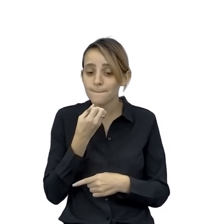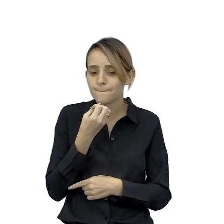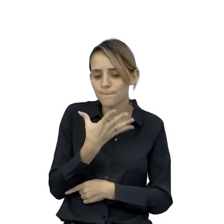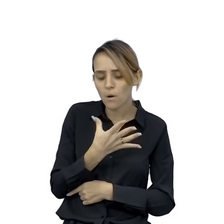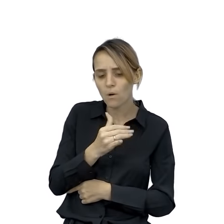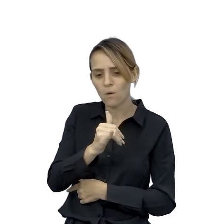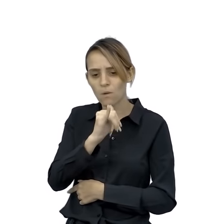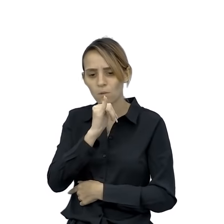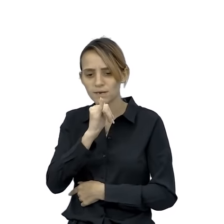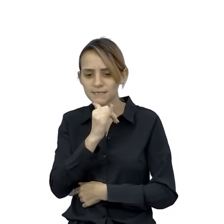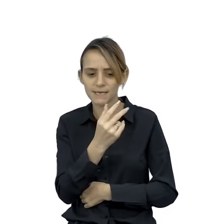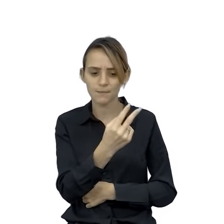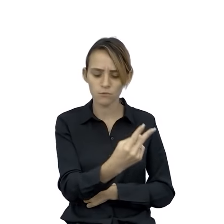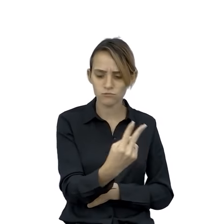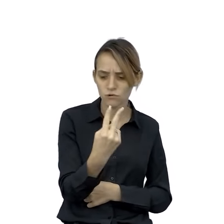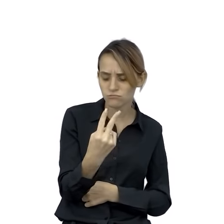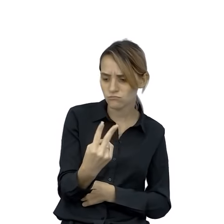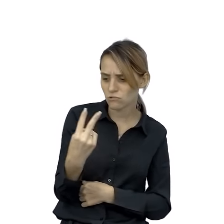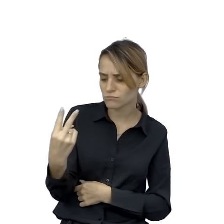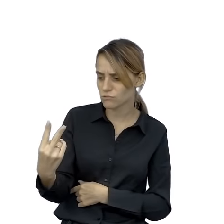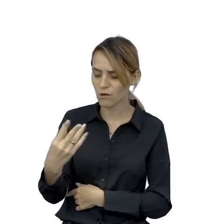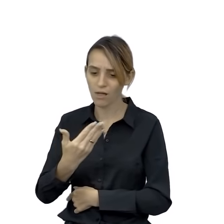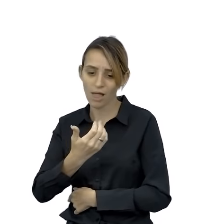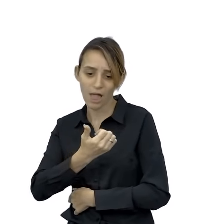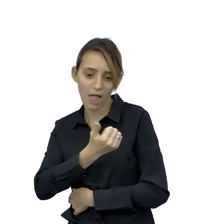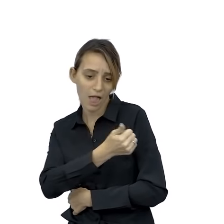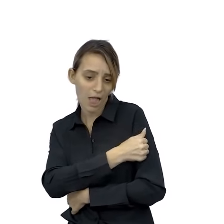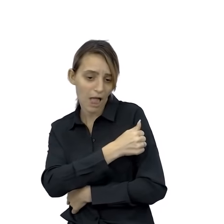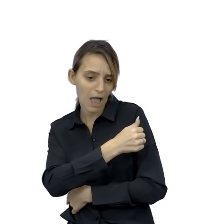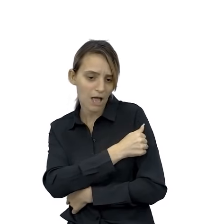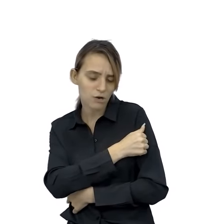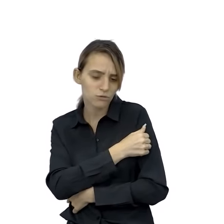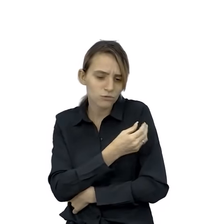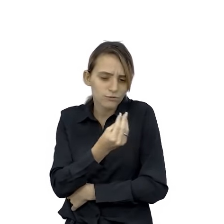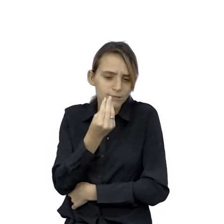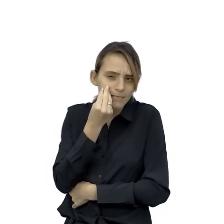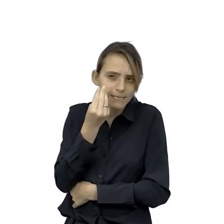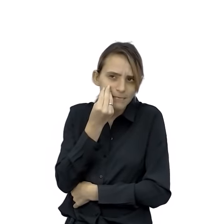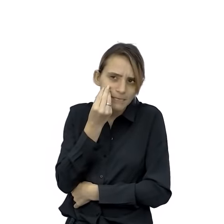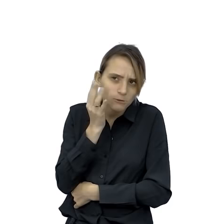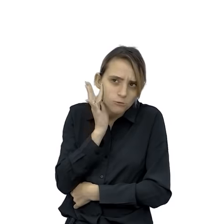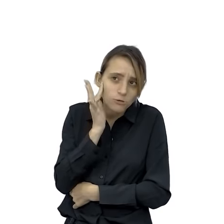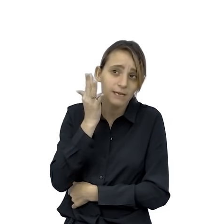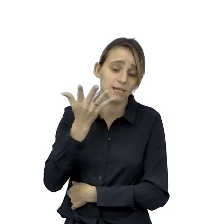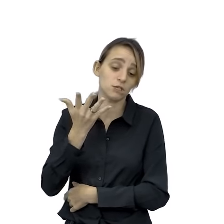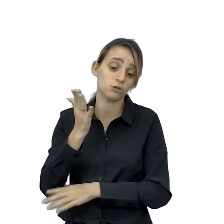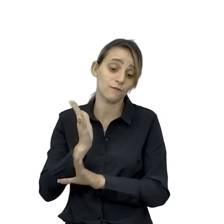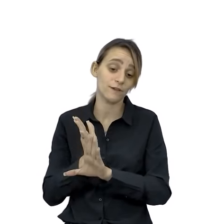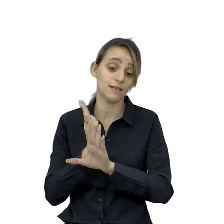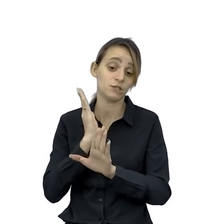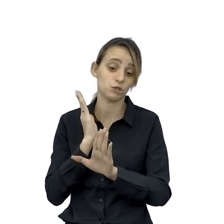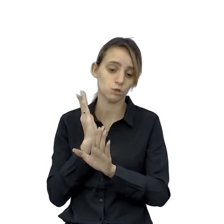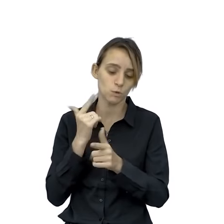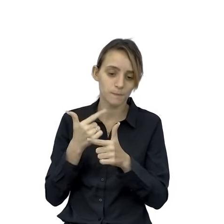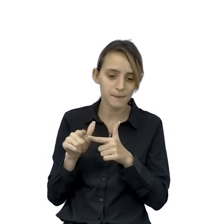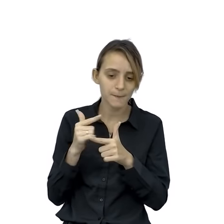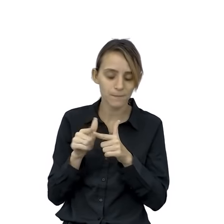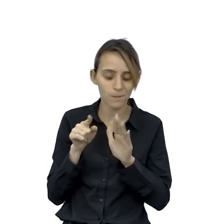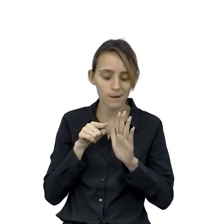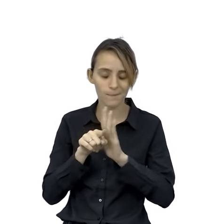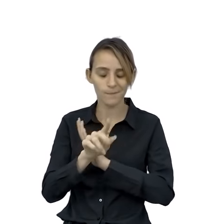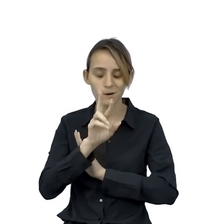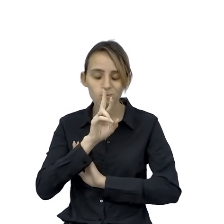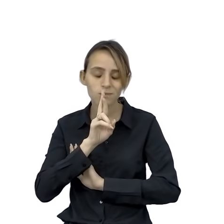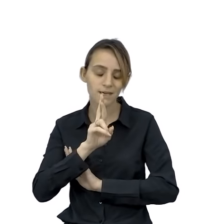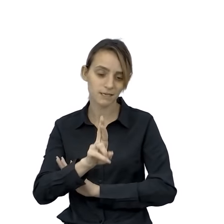né, a forma como chegou no resultado do problema proposto, como eles